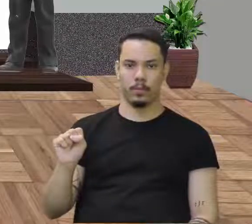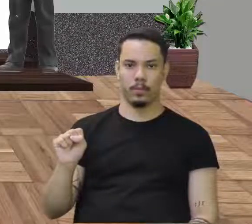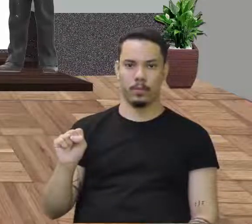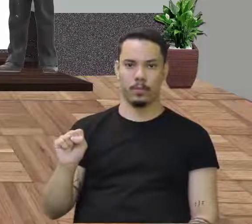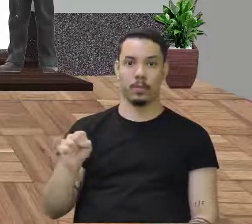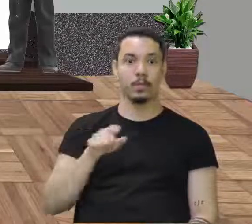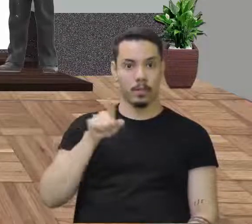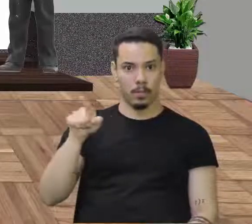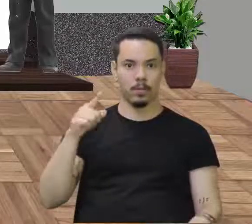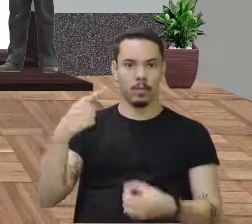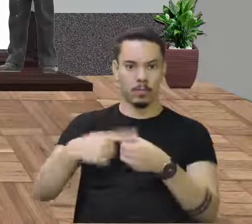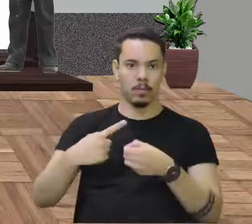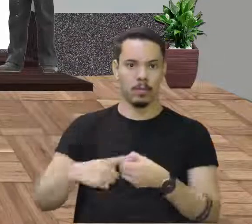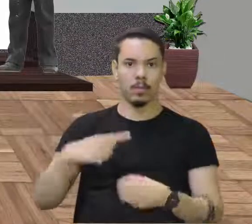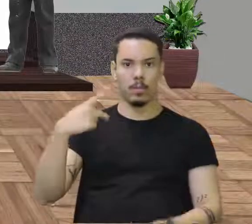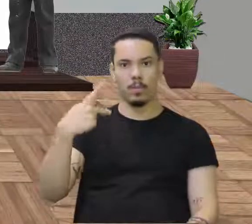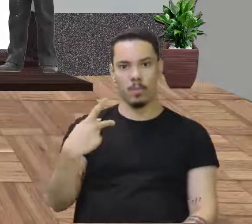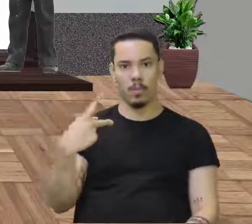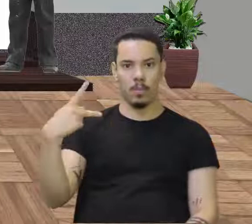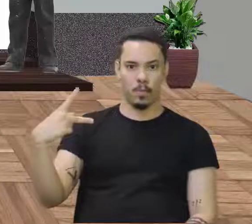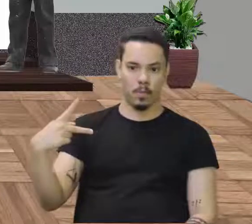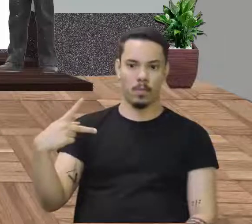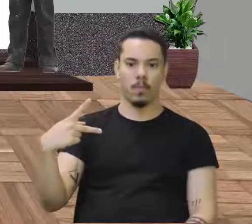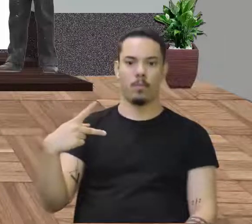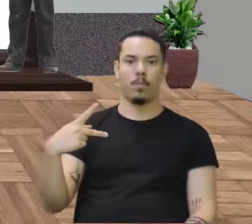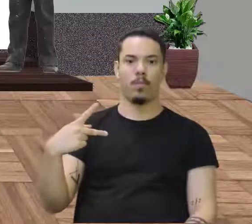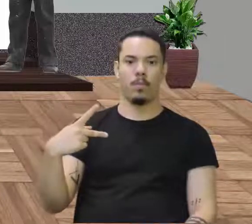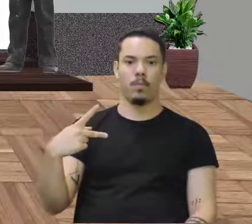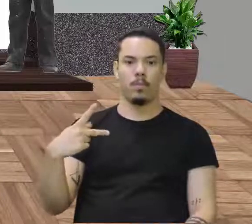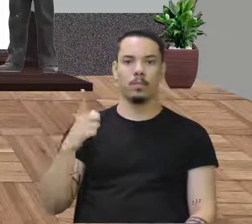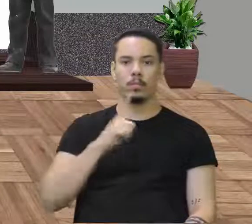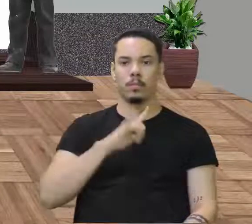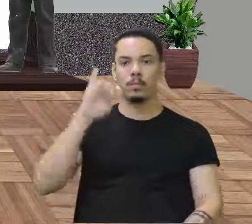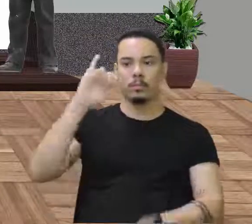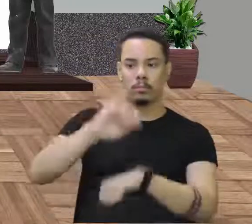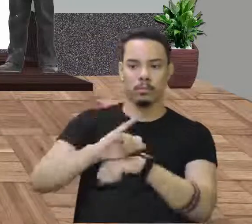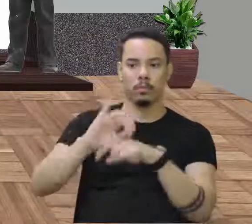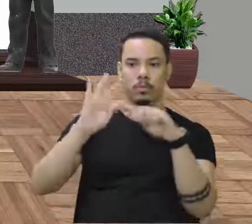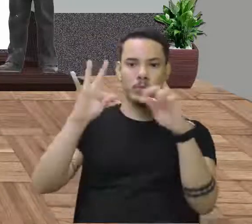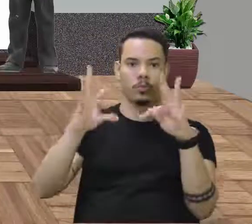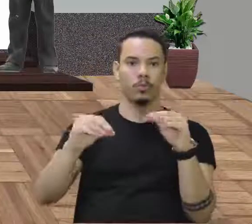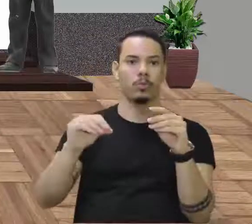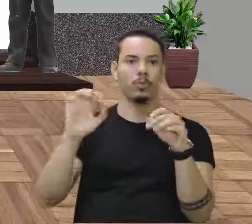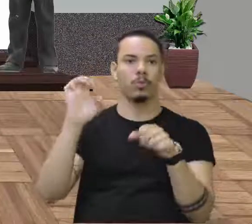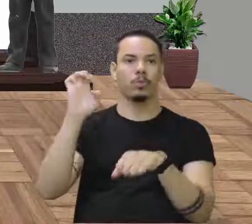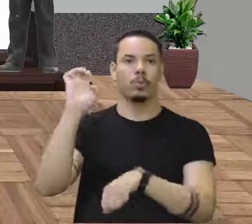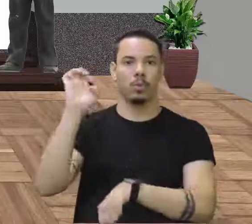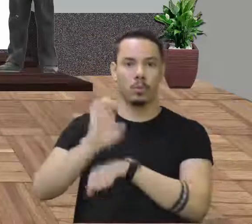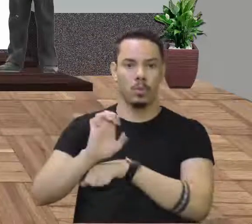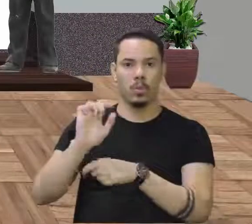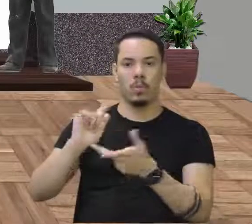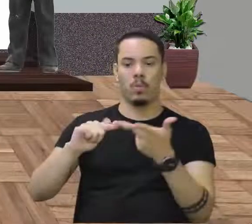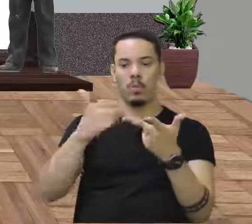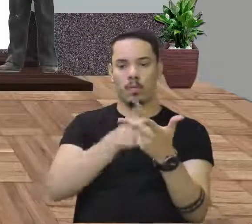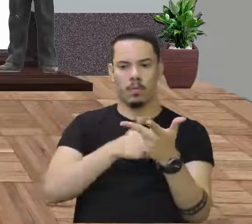Ponta Porã, que teve ali a sua capital, toda a sua estrutura, teve governo.